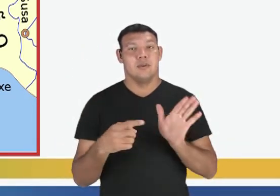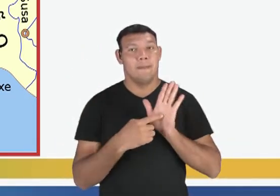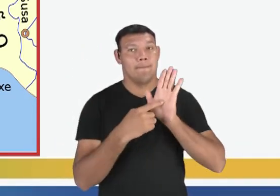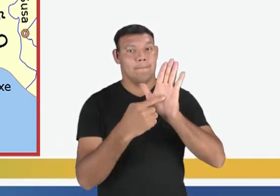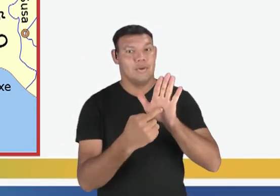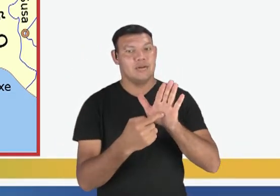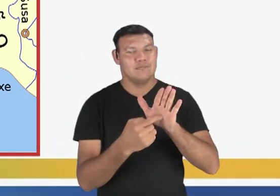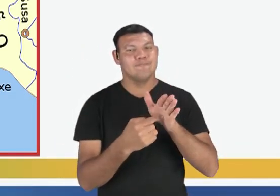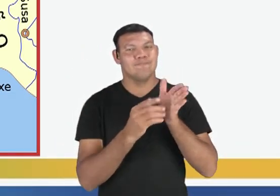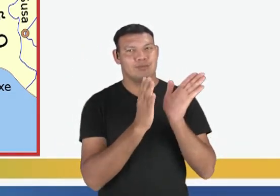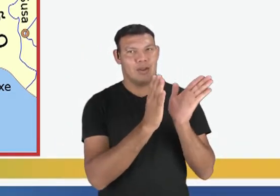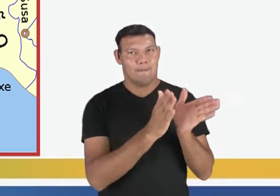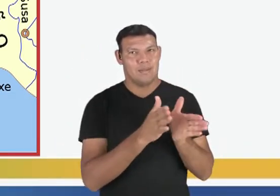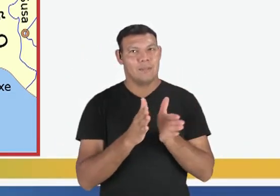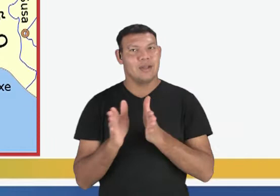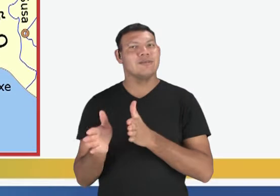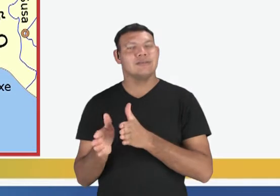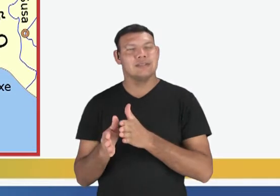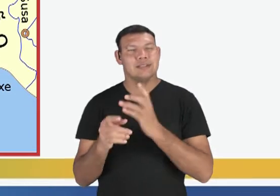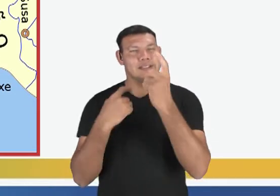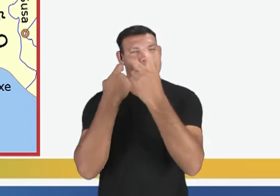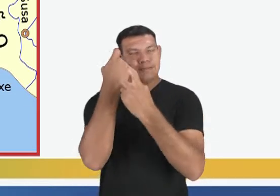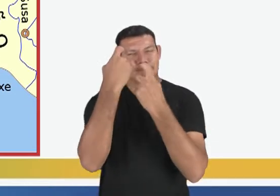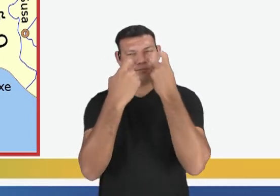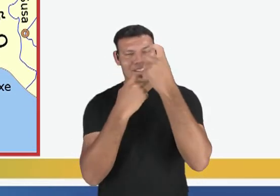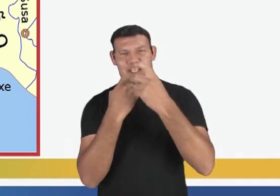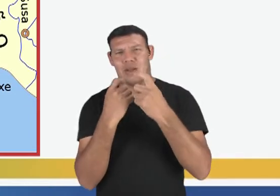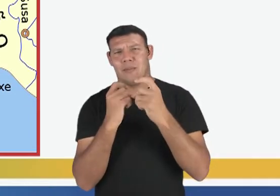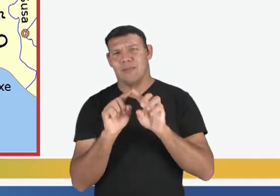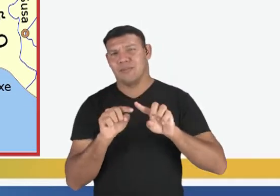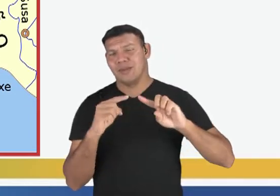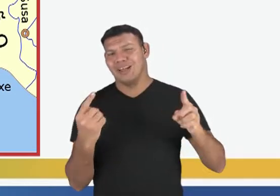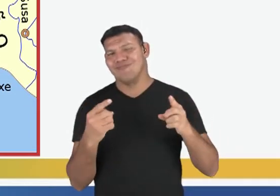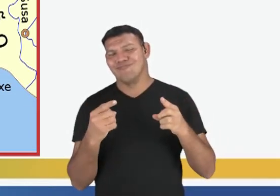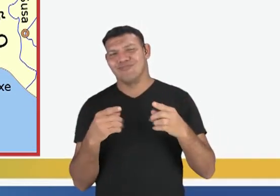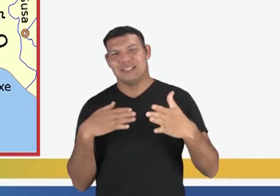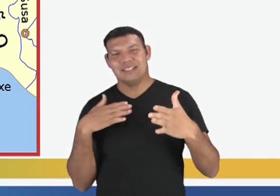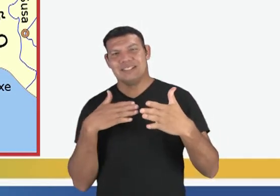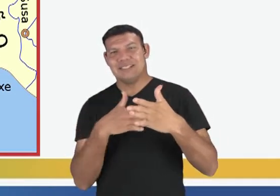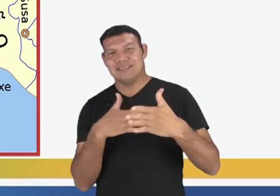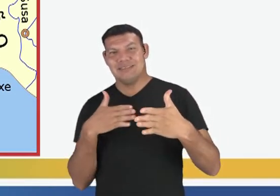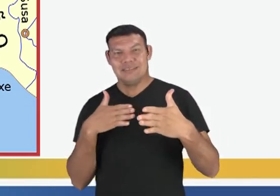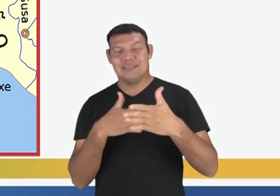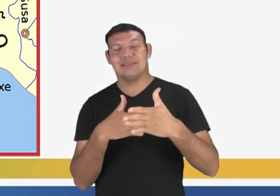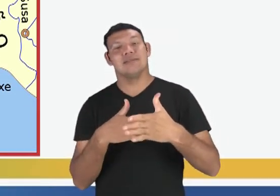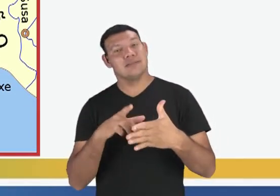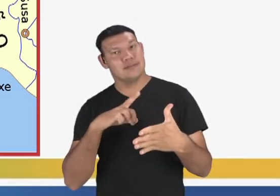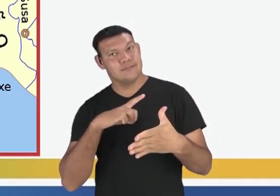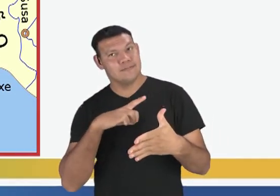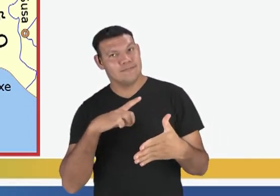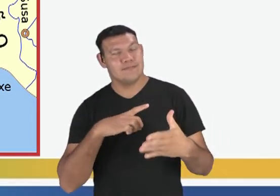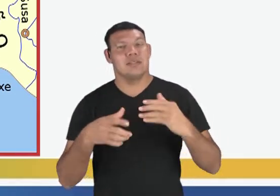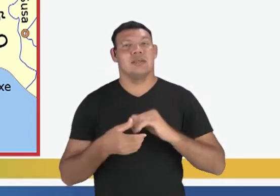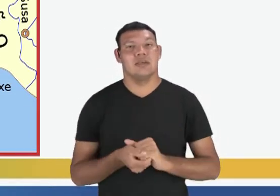nesse período existia uma preocupação, mas que era limitada somente a essa região em onde